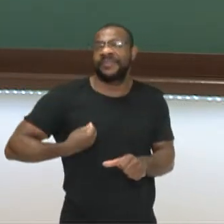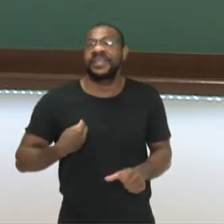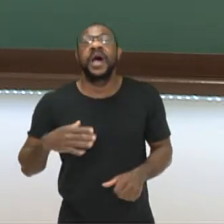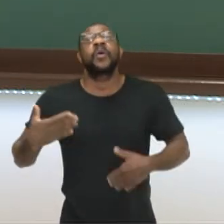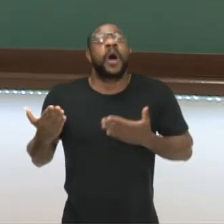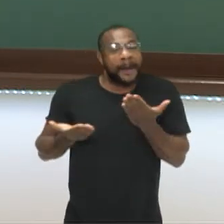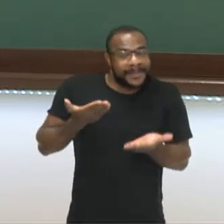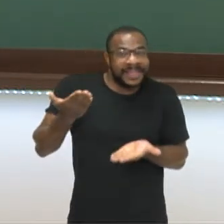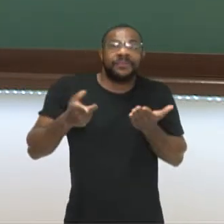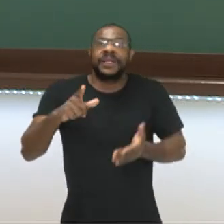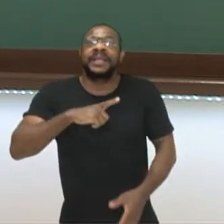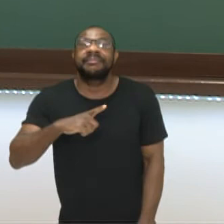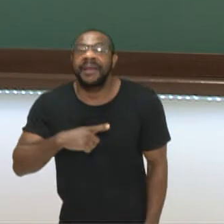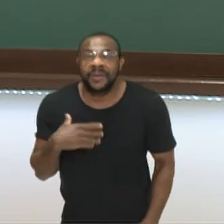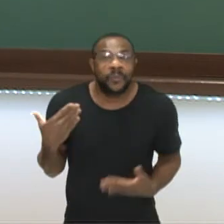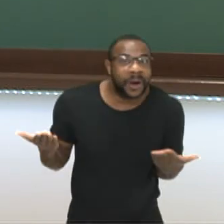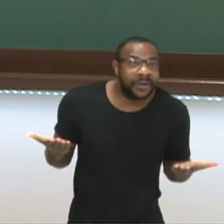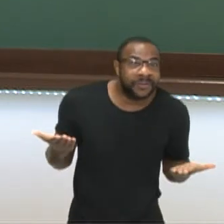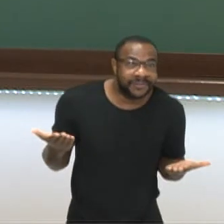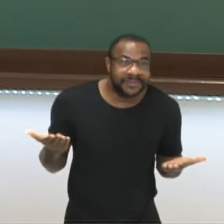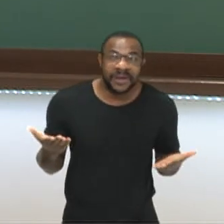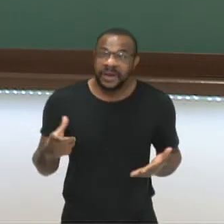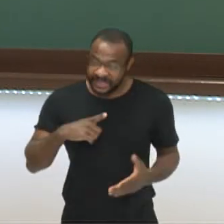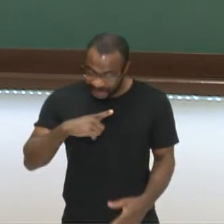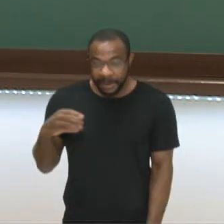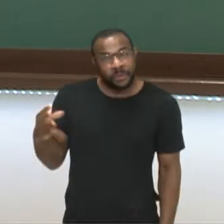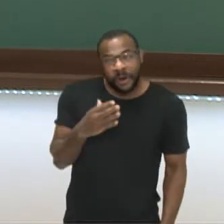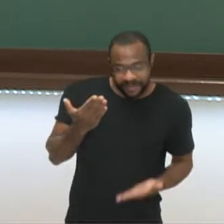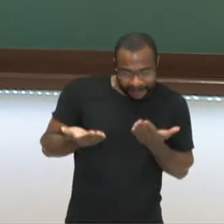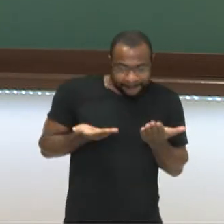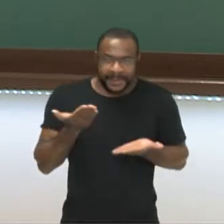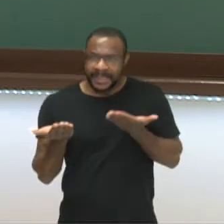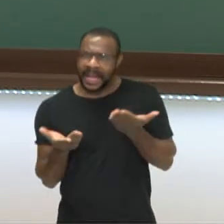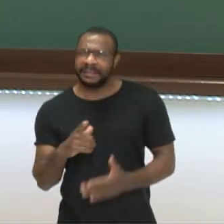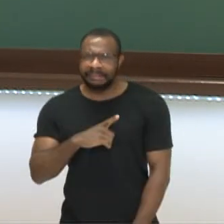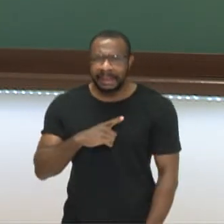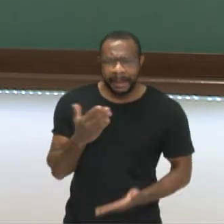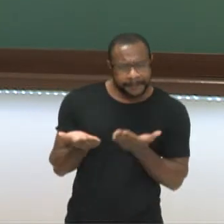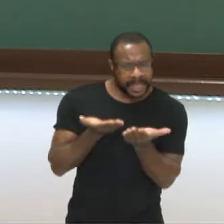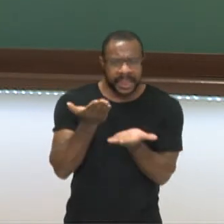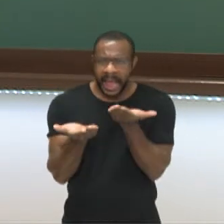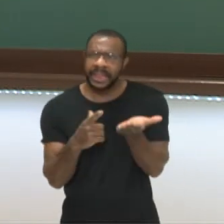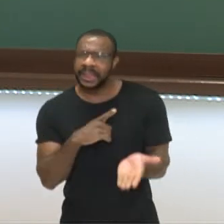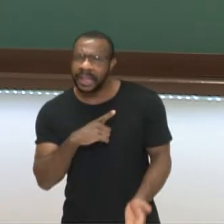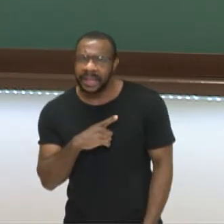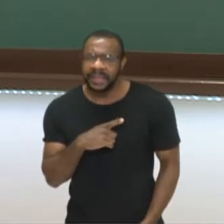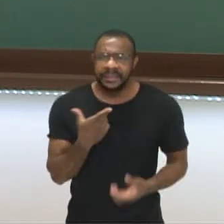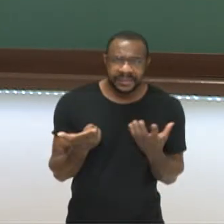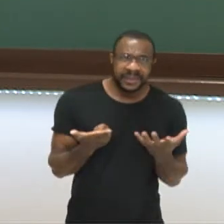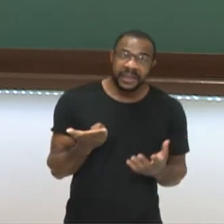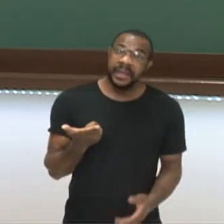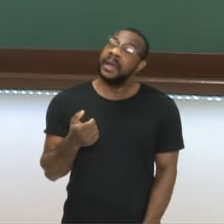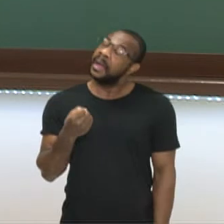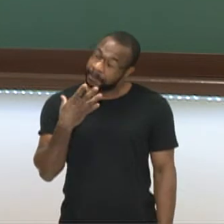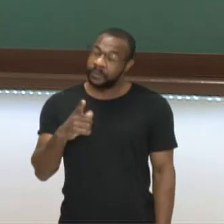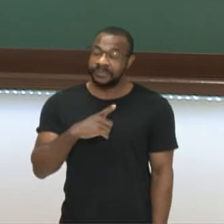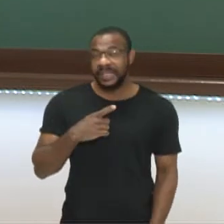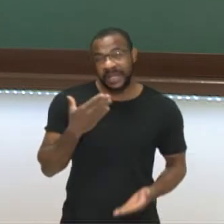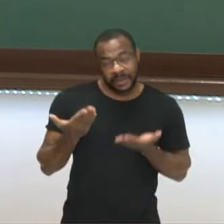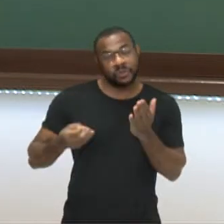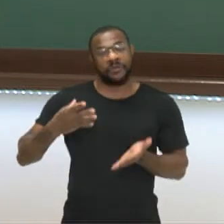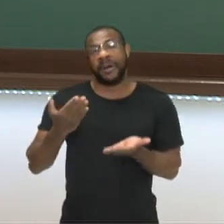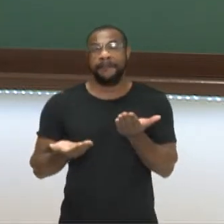habilidades você tem. Você adquiriu uma nova habilidade? Sim, é possível adquirir, reter novas habilidades ao longo da